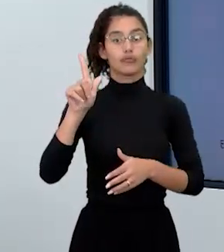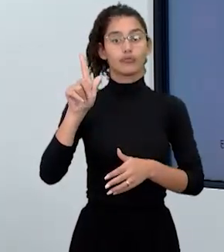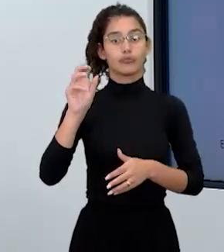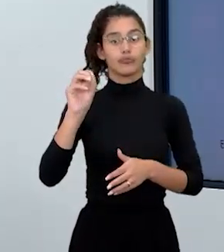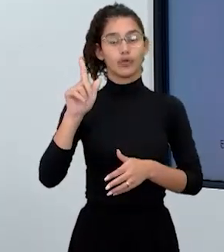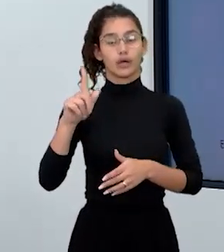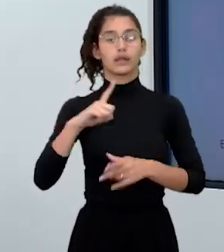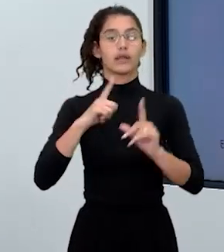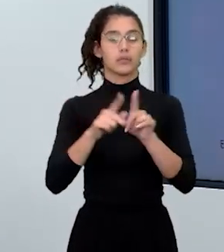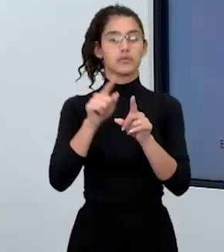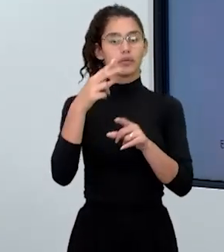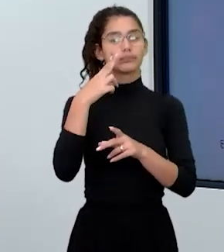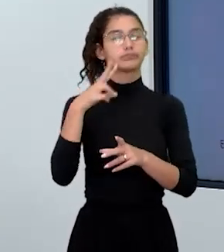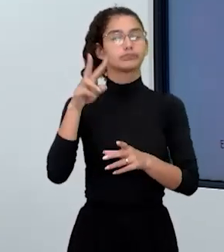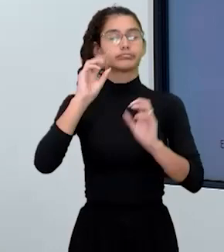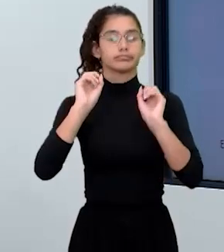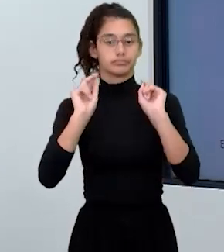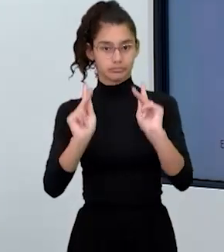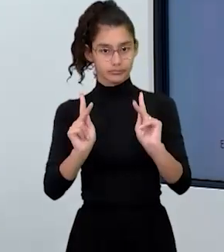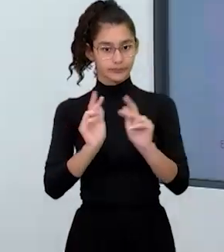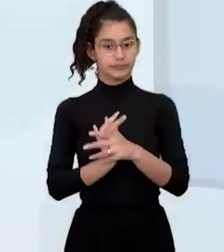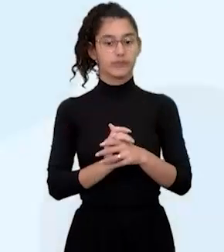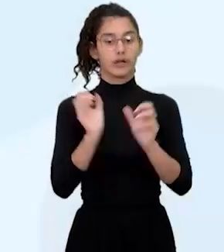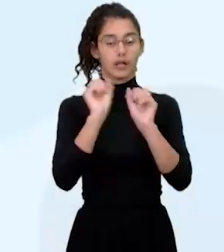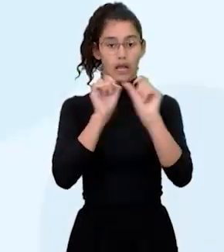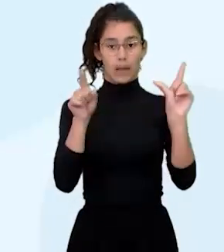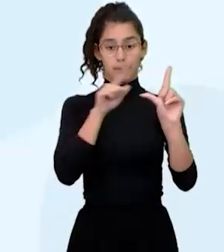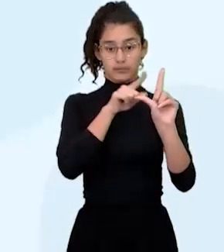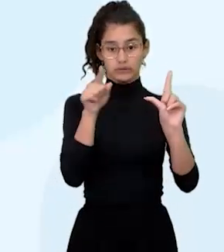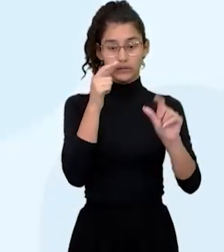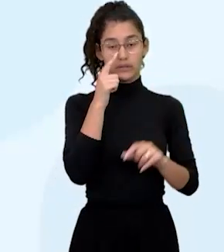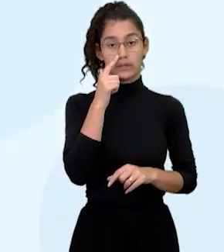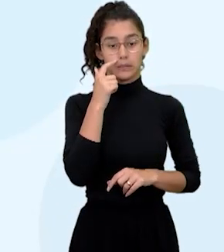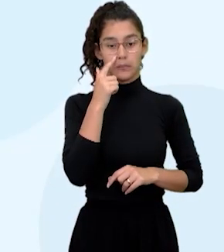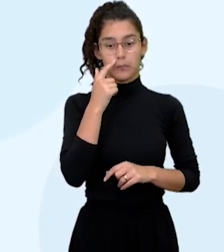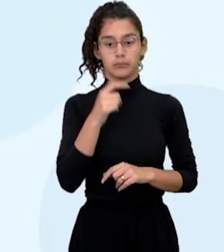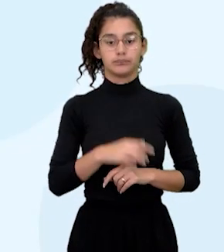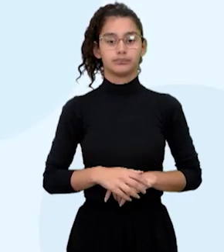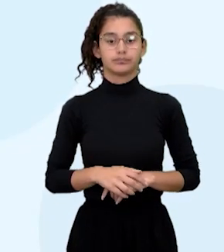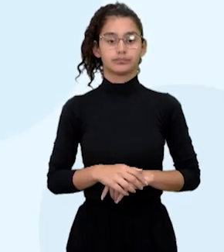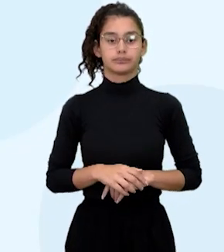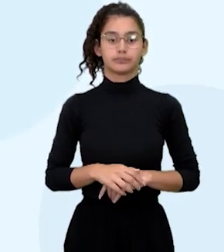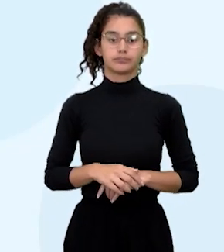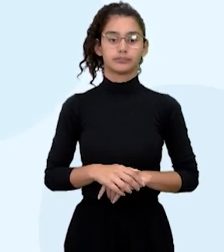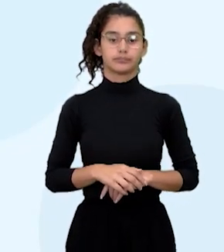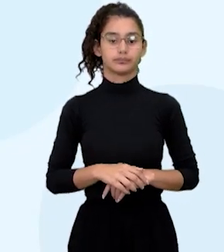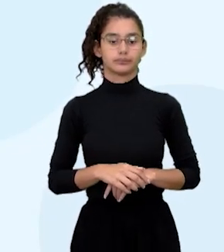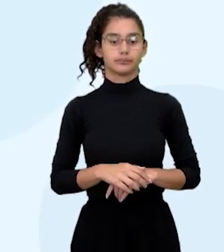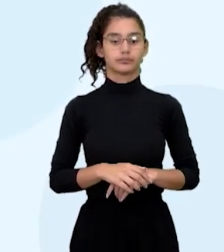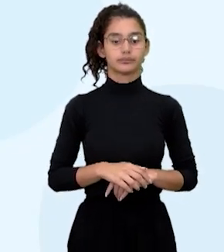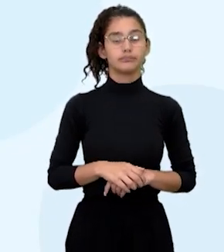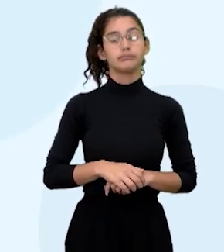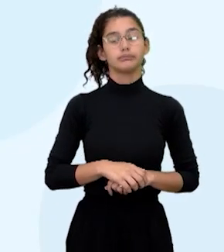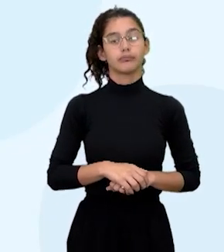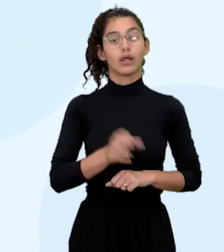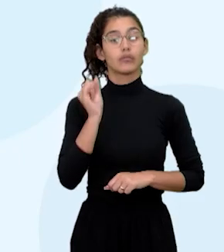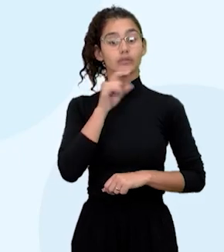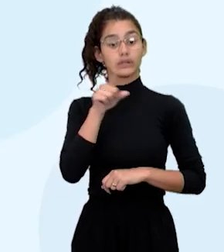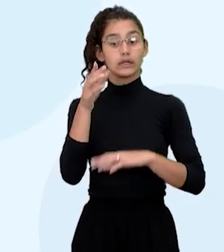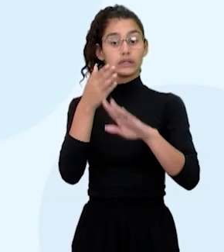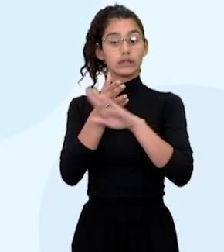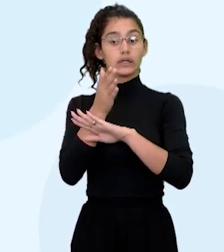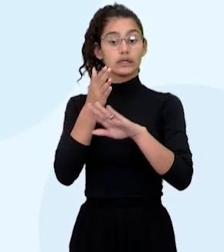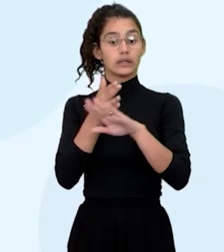vlog também para vocês observarem, tá? Então, na tela para vocês, vamos lá. Ó. Então, se vocês